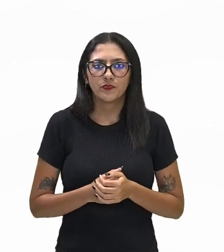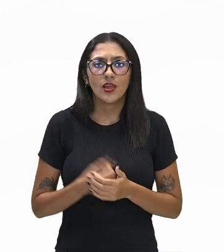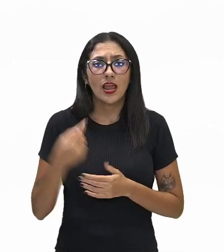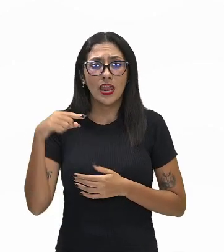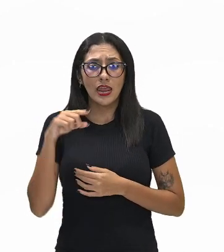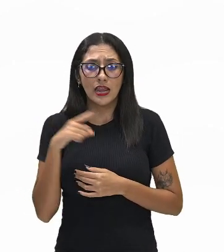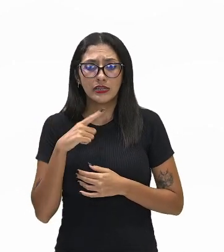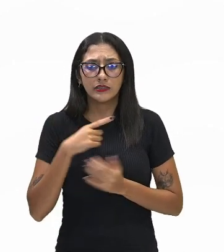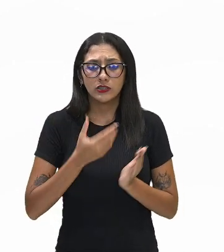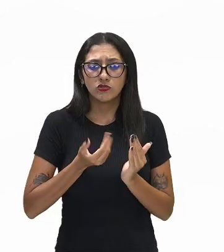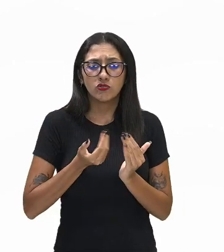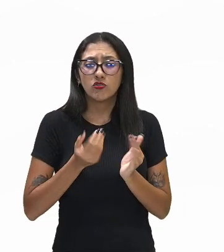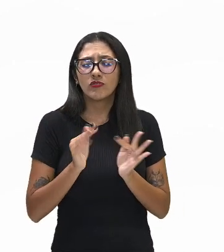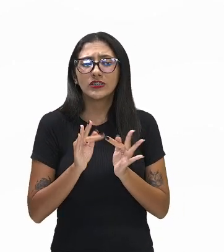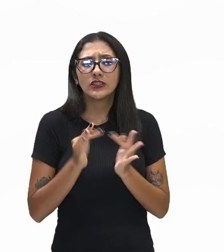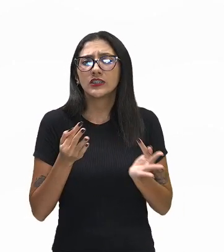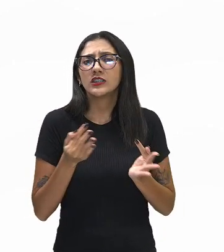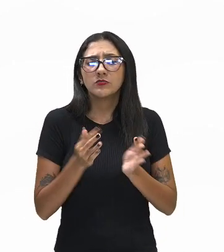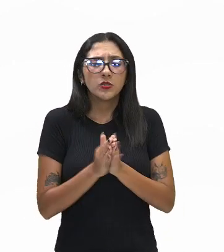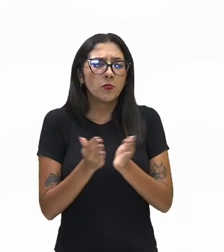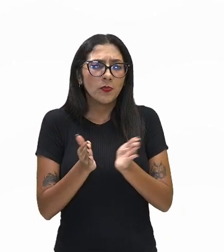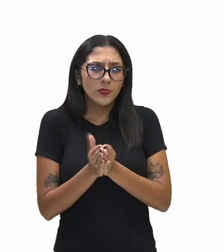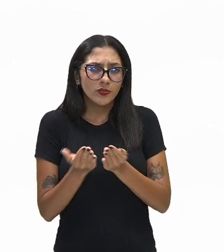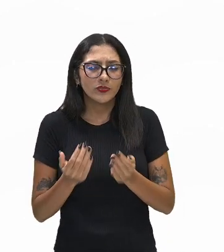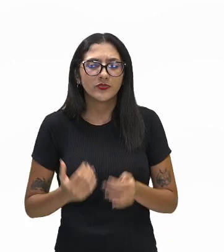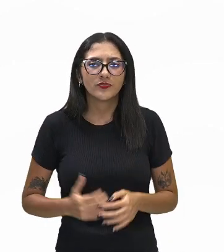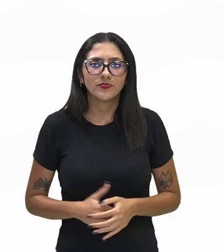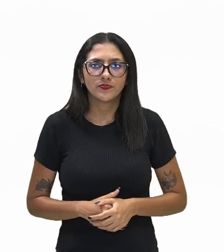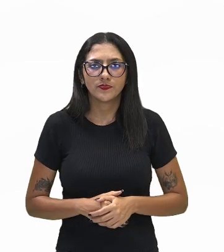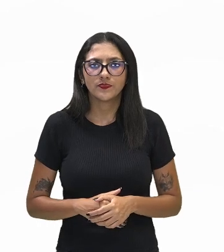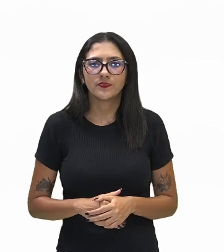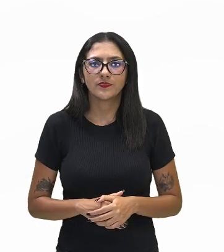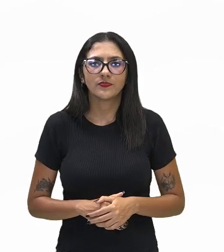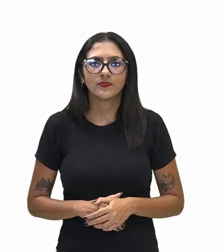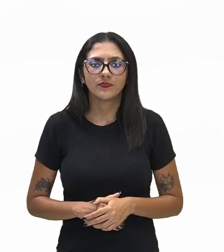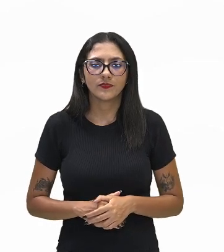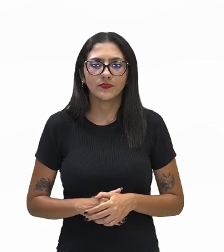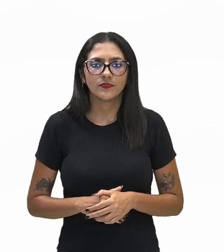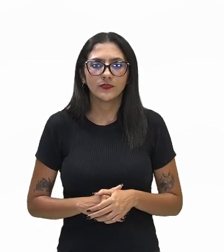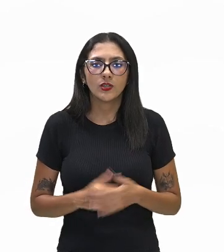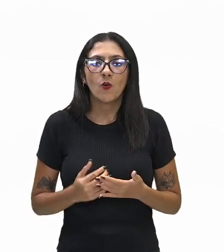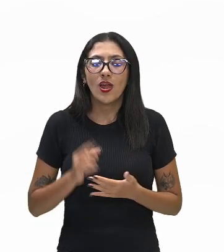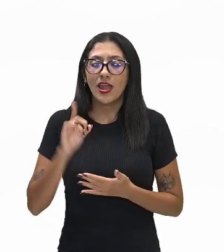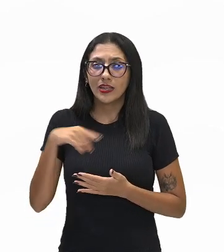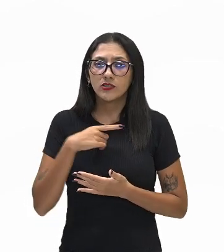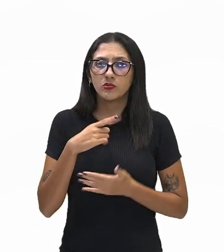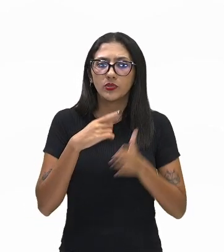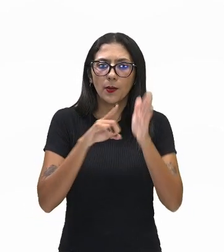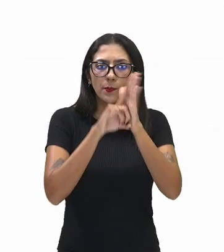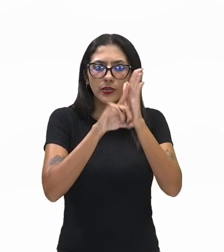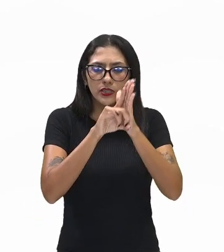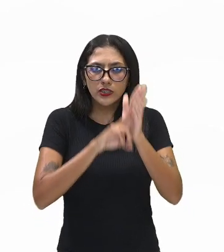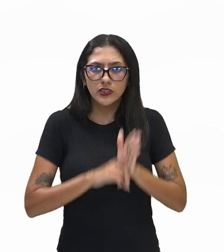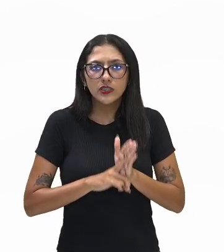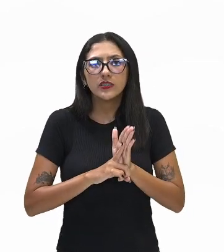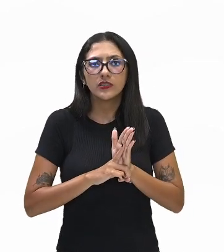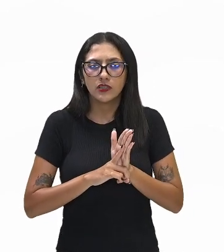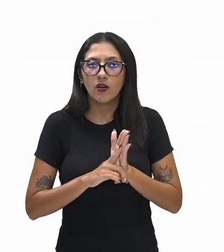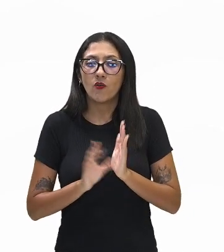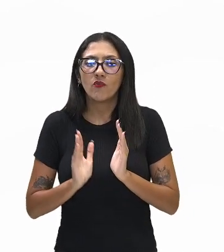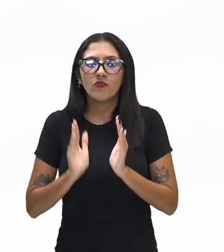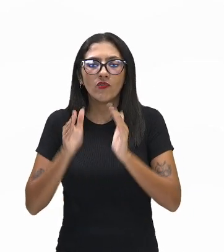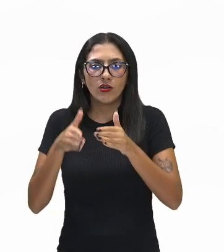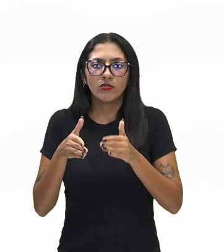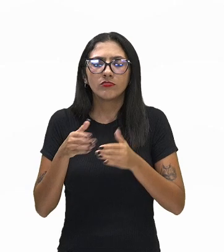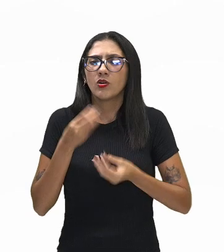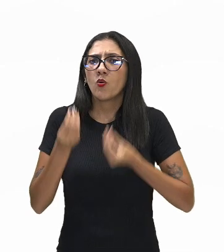pobres. Então, é isto que o pesquisador quer saber, como, né, eles